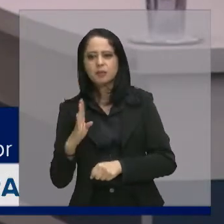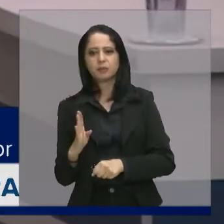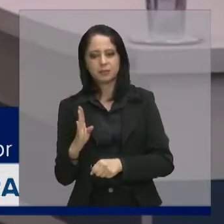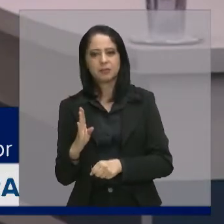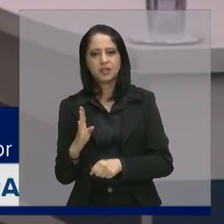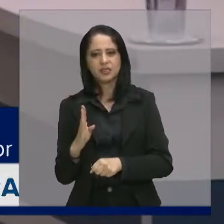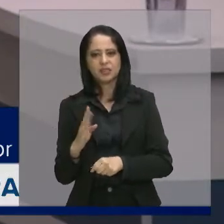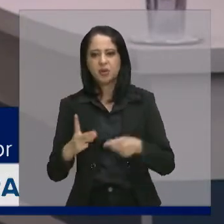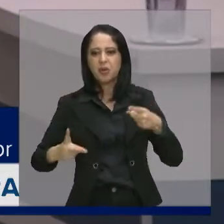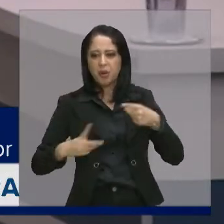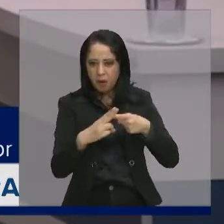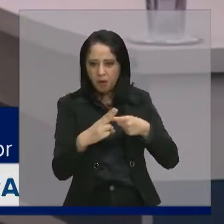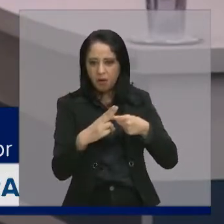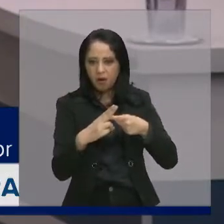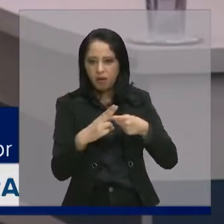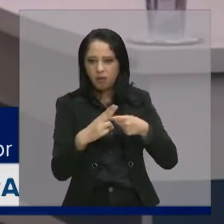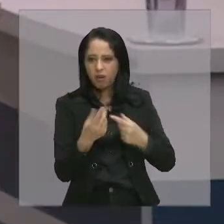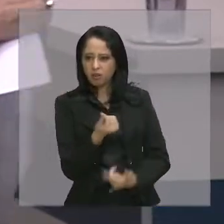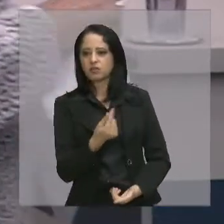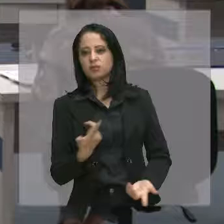que cortar todas as verbas.